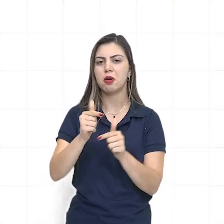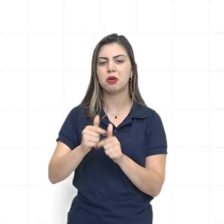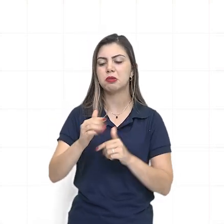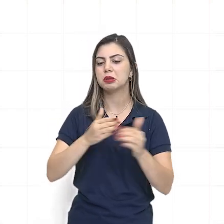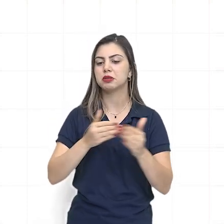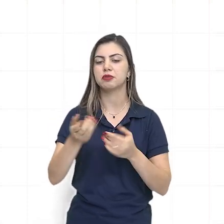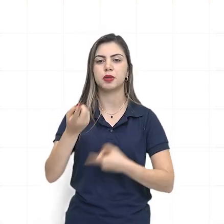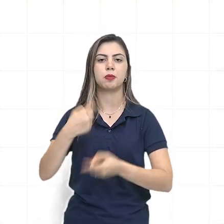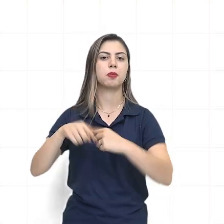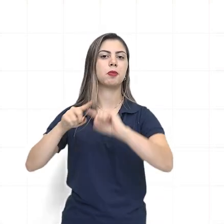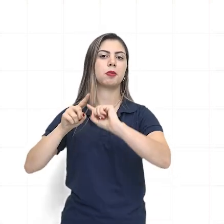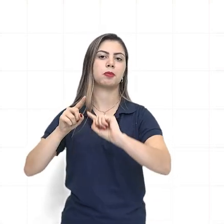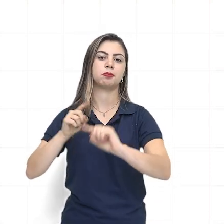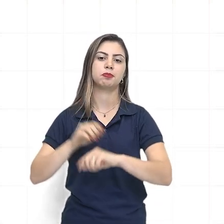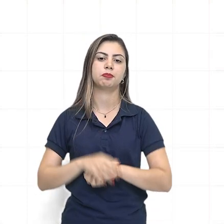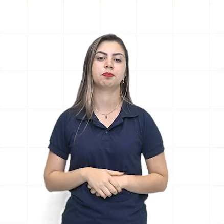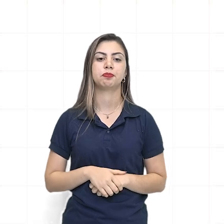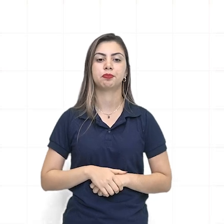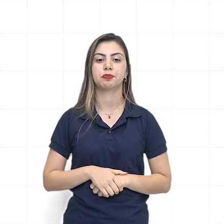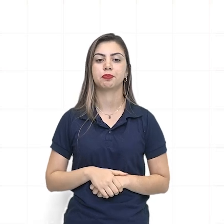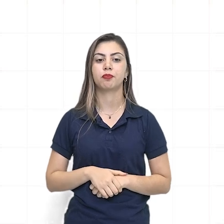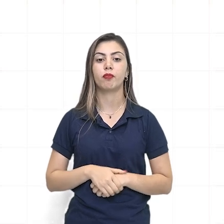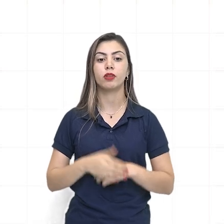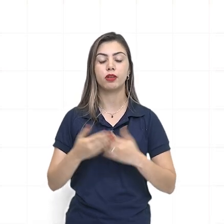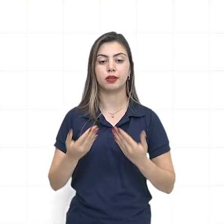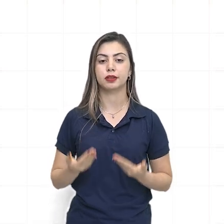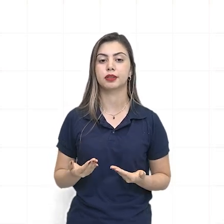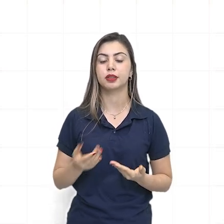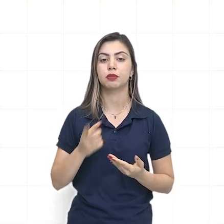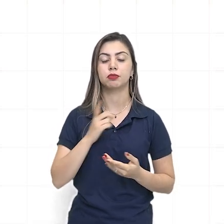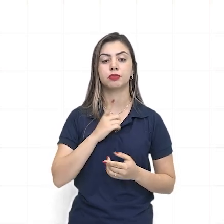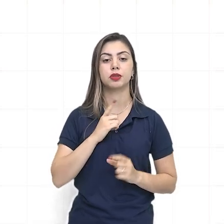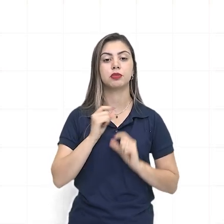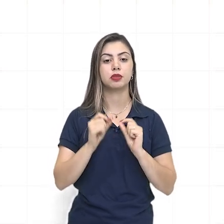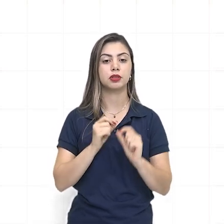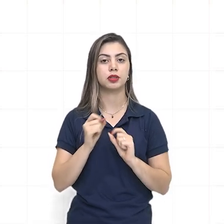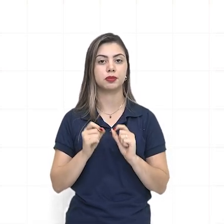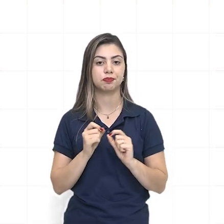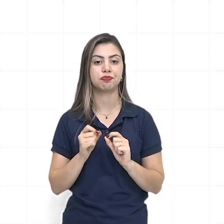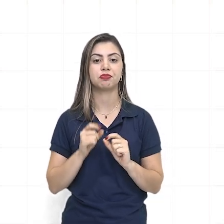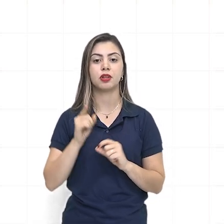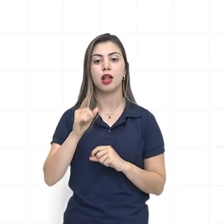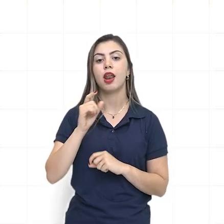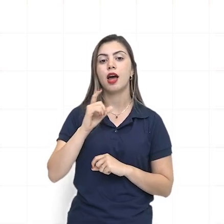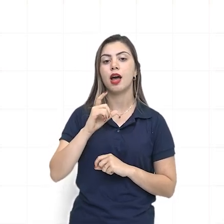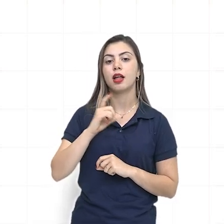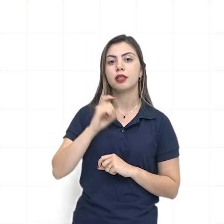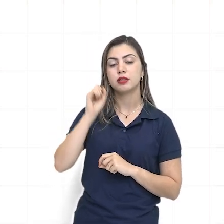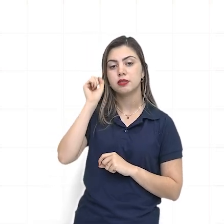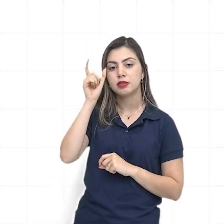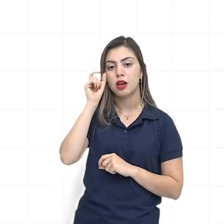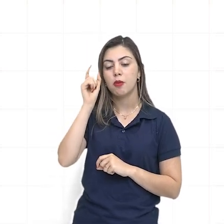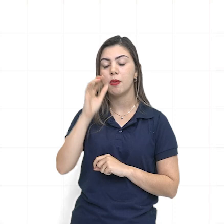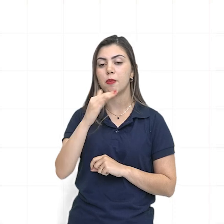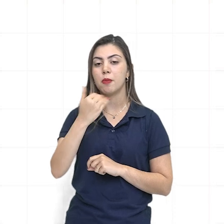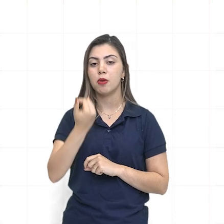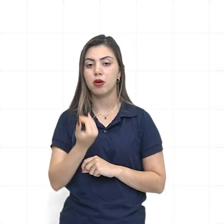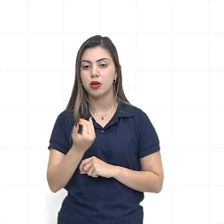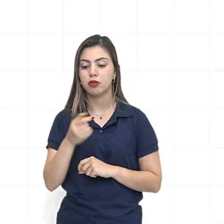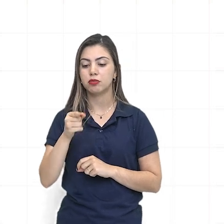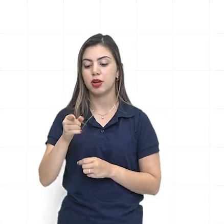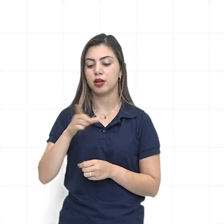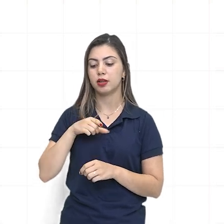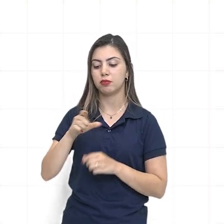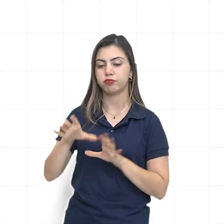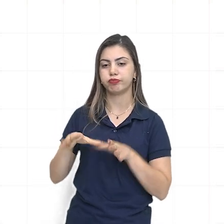desafios. Após a morte de Salomão, o reino hebreu se dividiu em